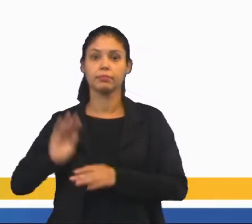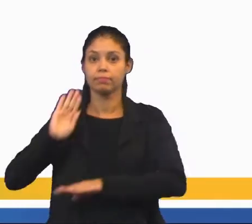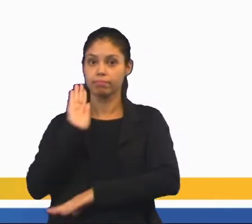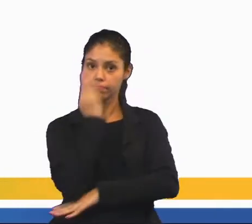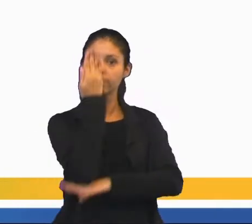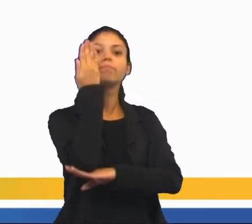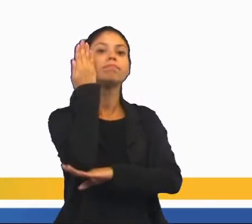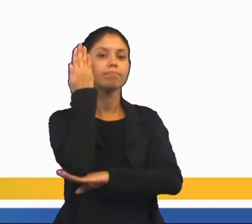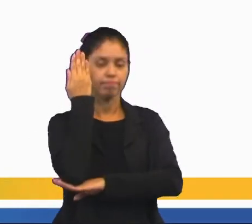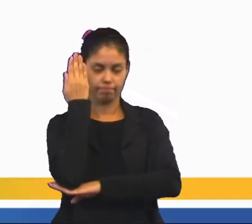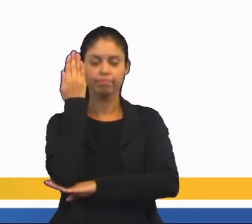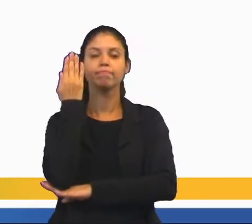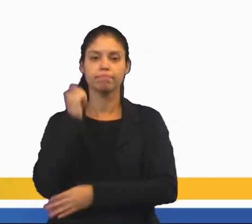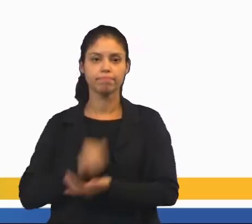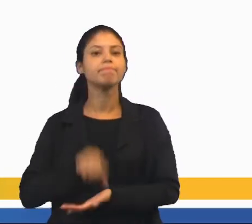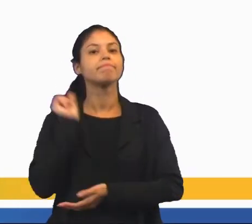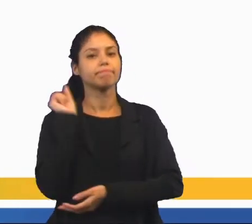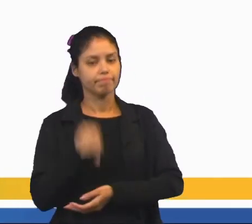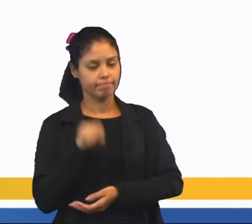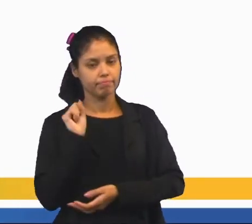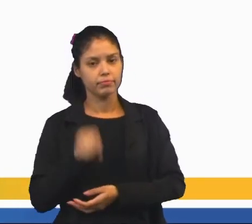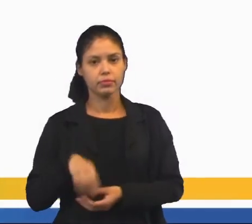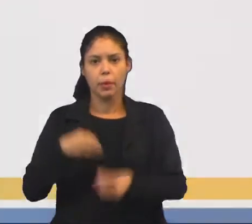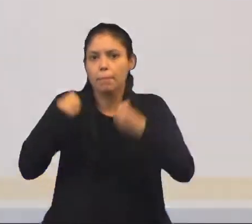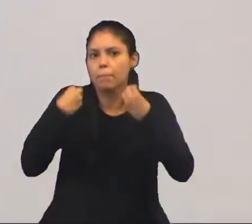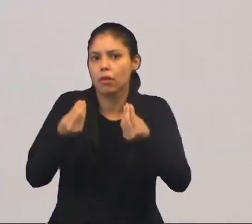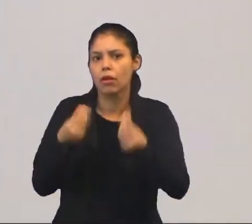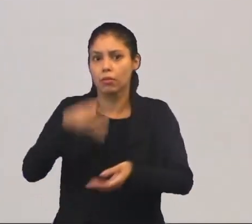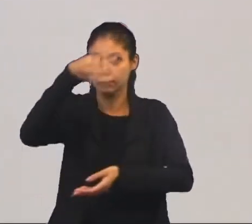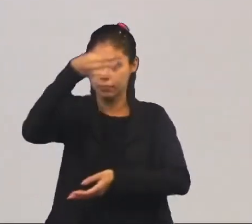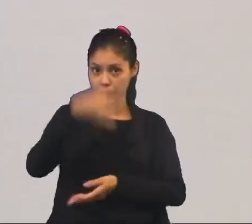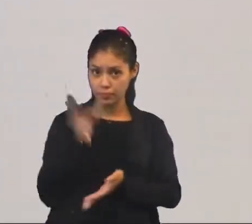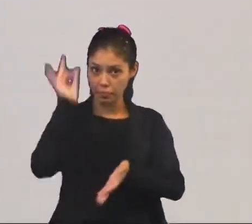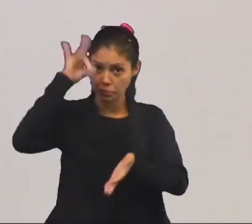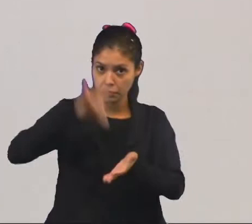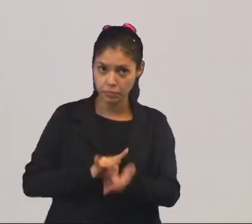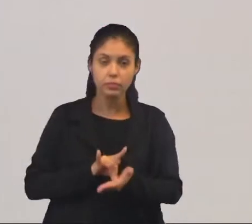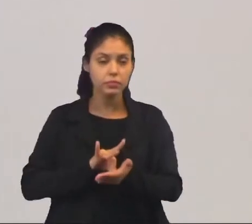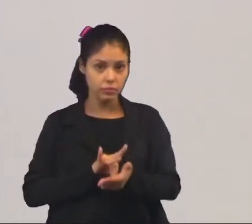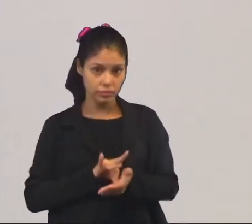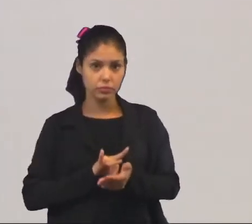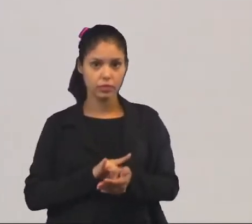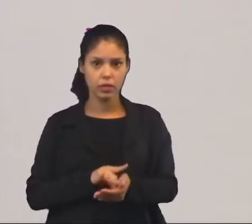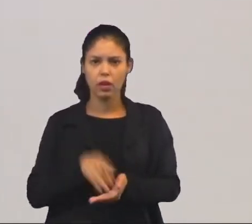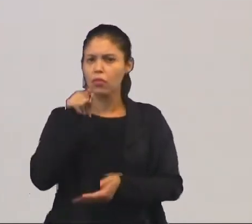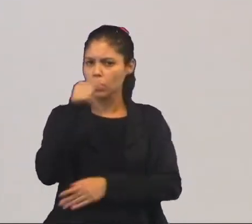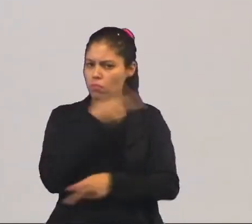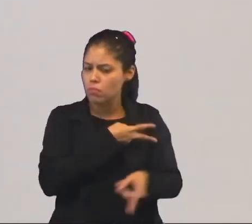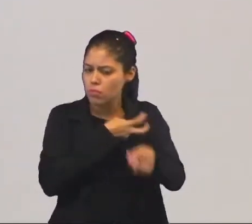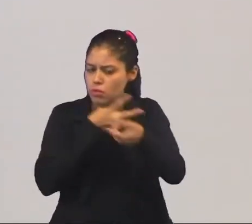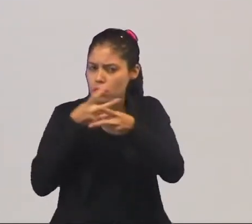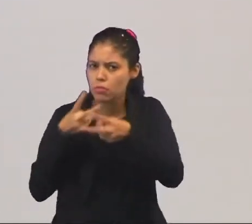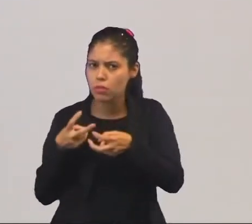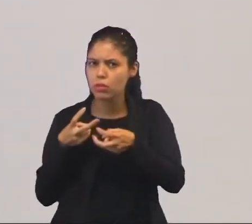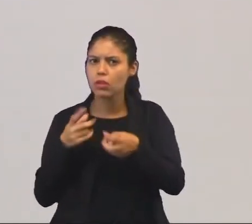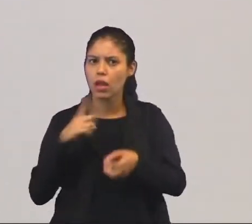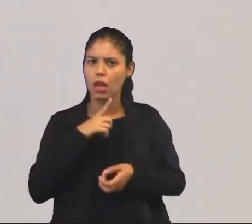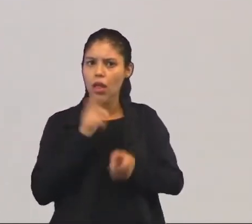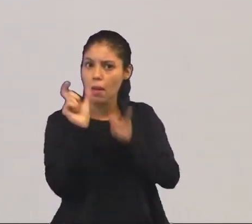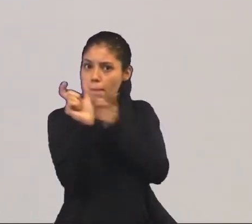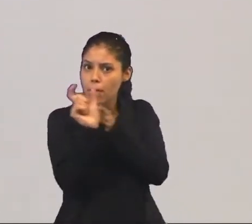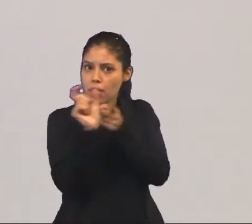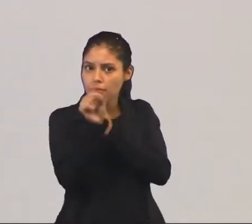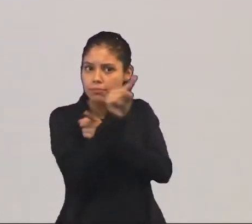é falso. Isso mesmo. Para que ela ficasse verdadeira? Vocês perceberam ali que eu deixei